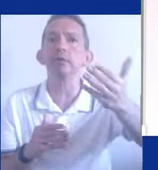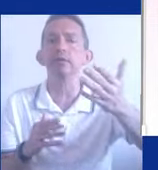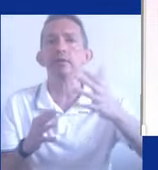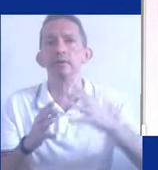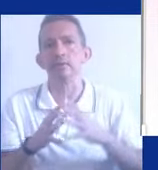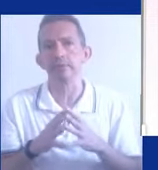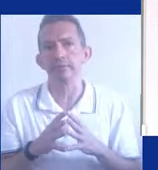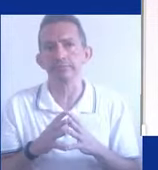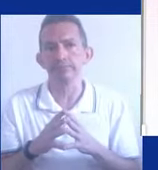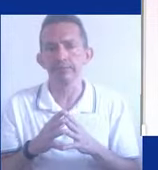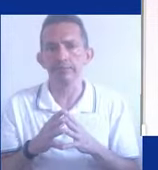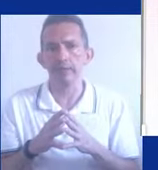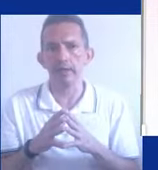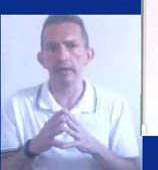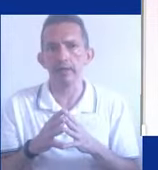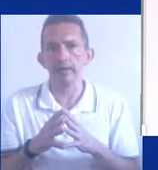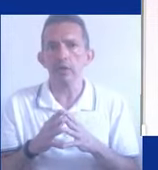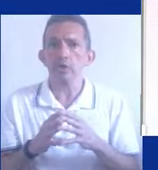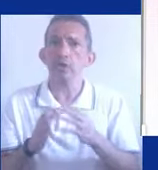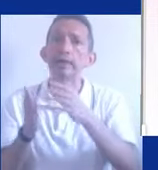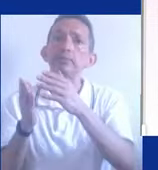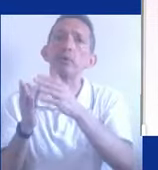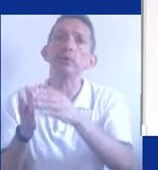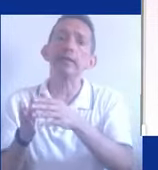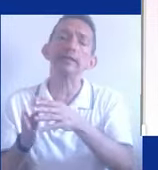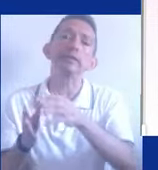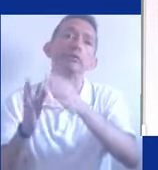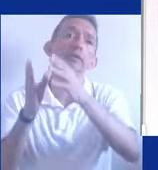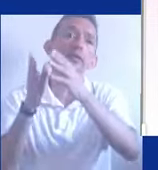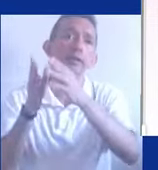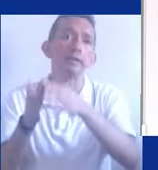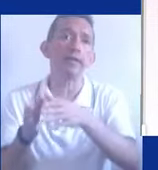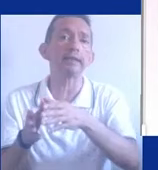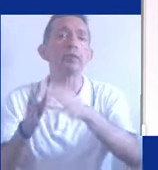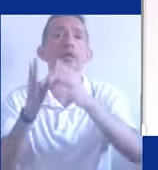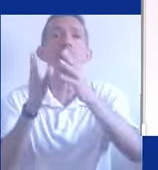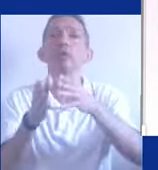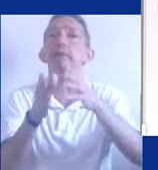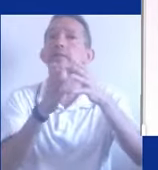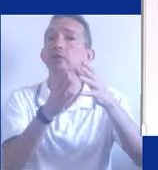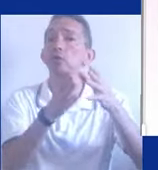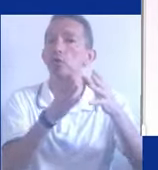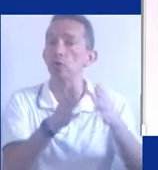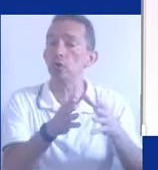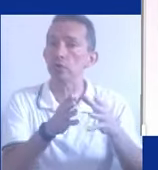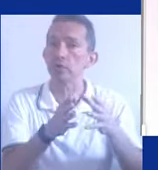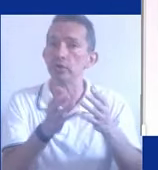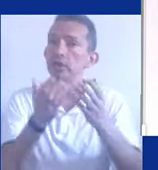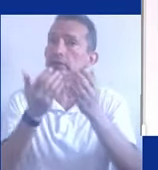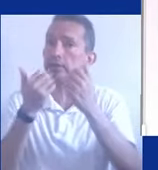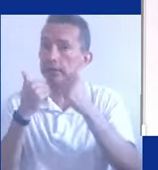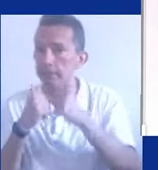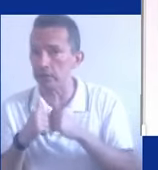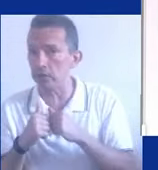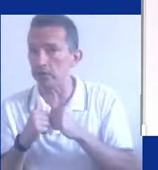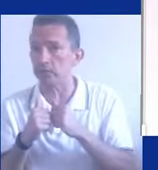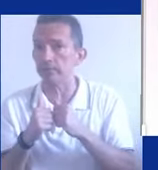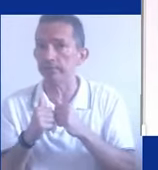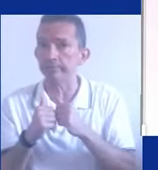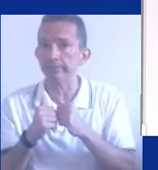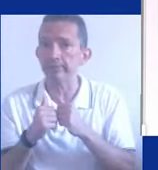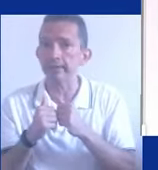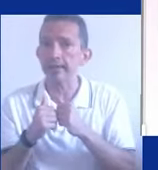síntese de proteínas. Tá? Só que as proteínas que são sintetizadas no retículo endoplasmático rugoso, a gente tem que atentar para